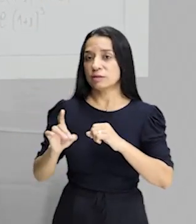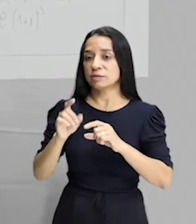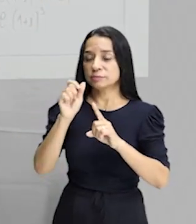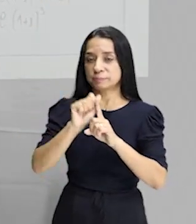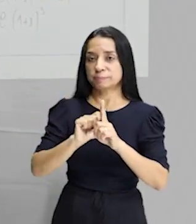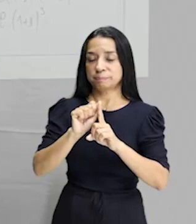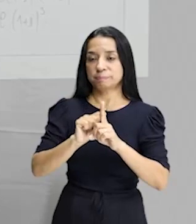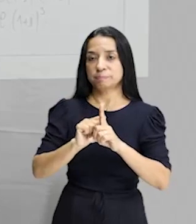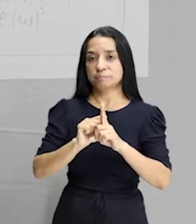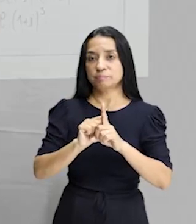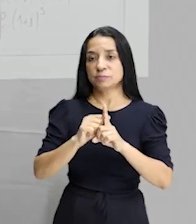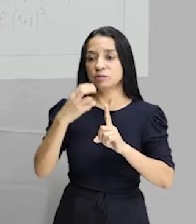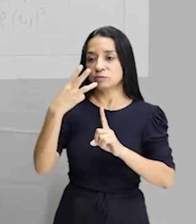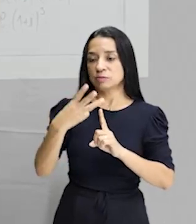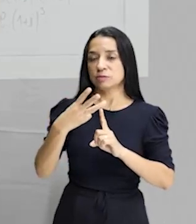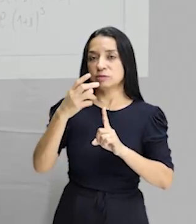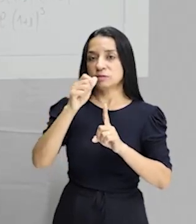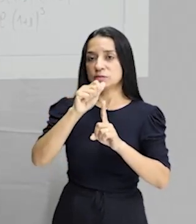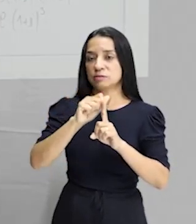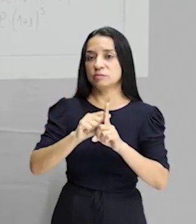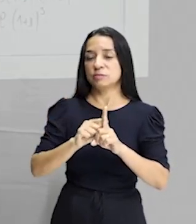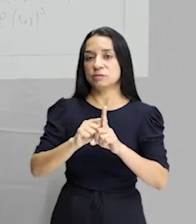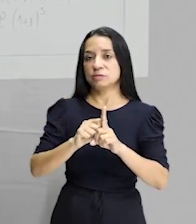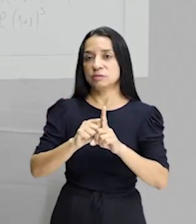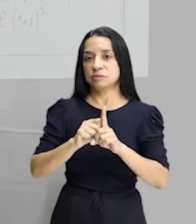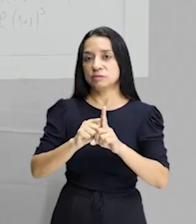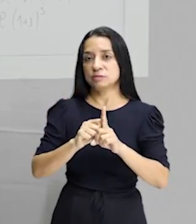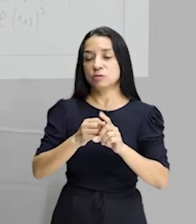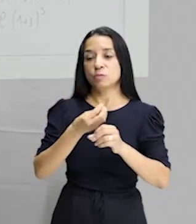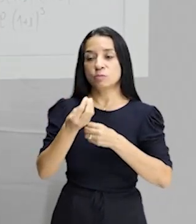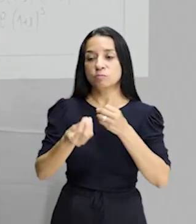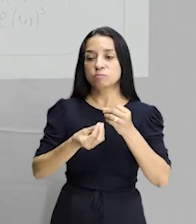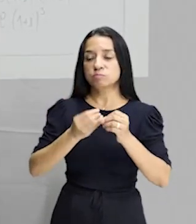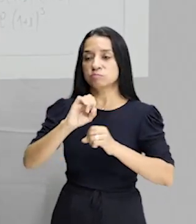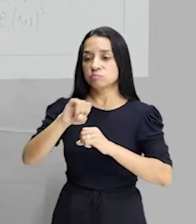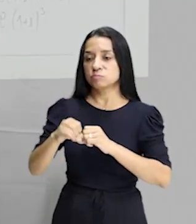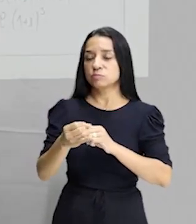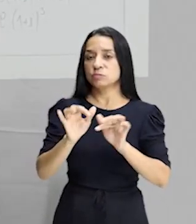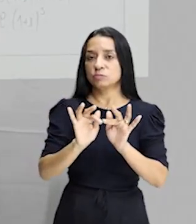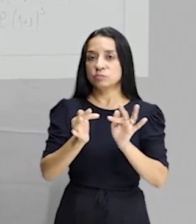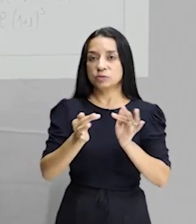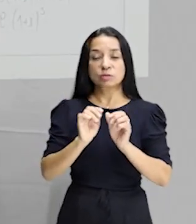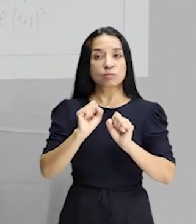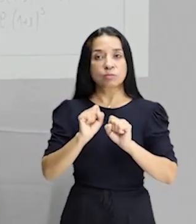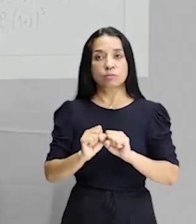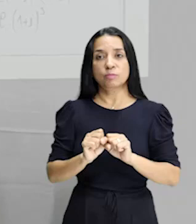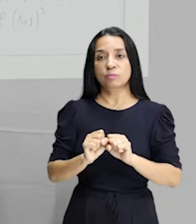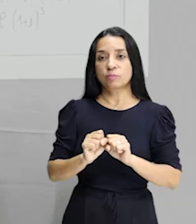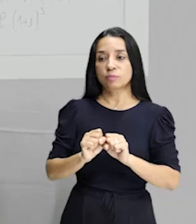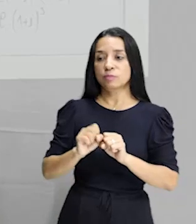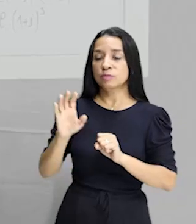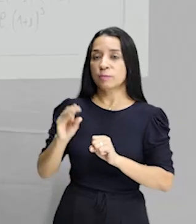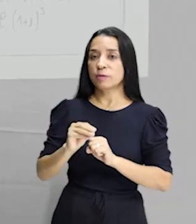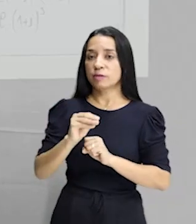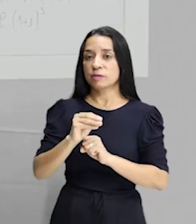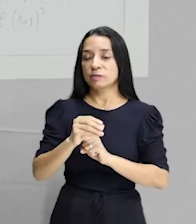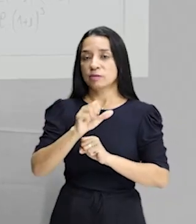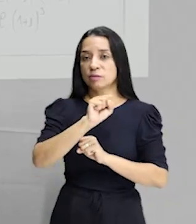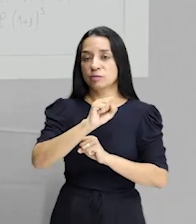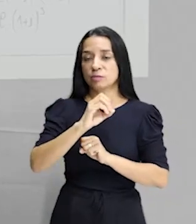então no caso foram três meses então como é juros simples eu posso pegar esse 800 aqui